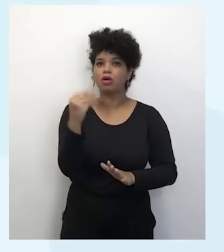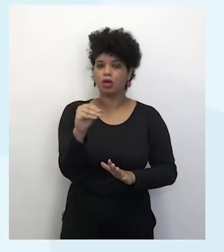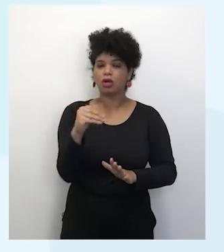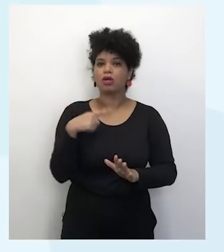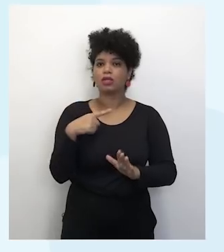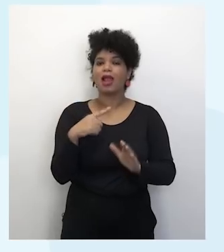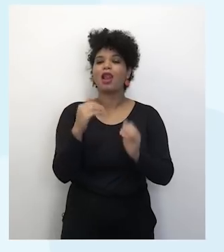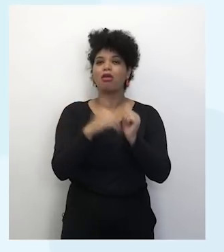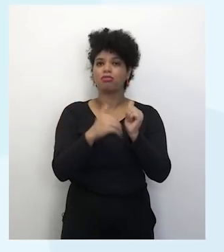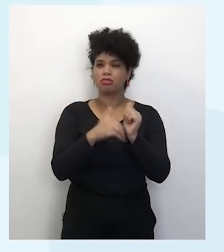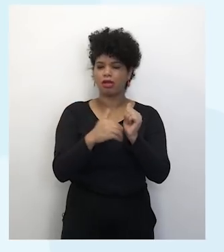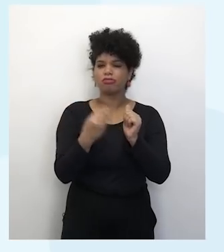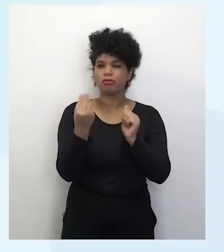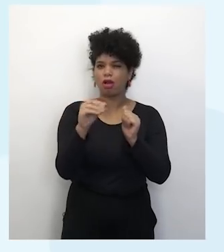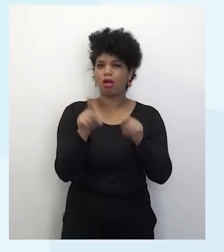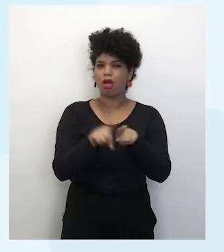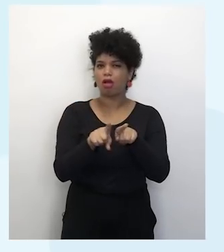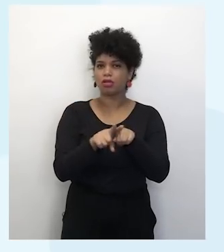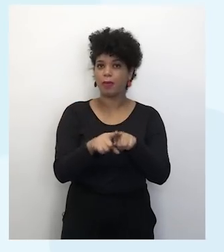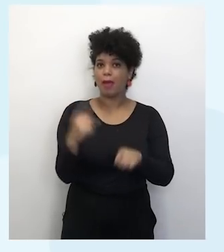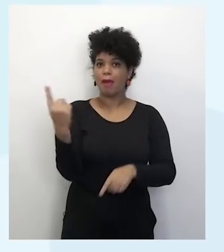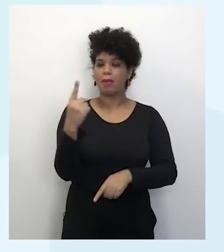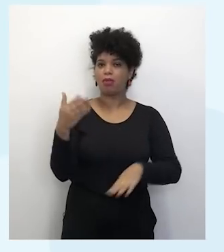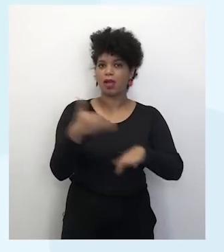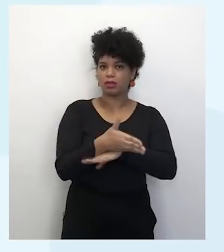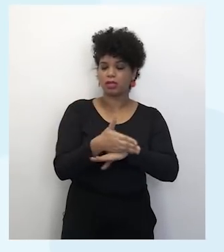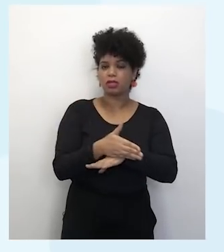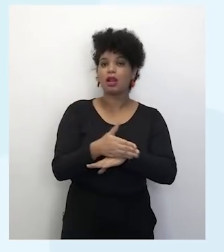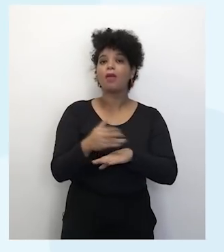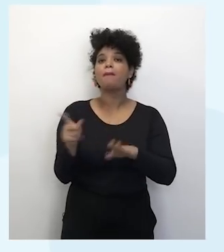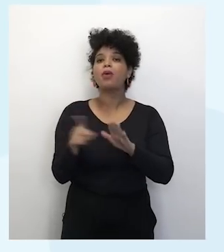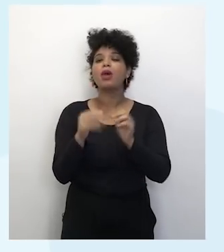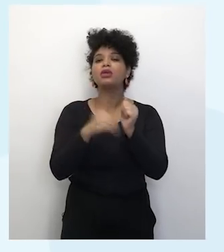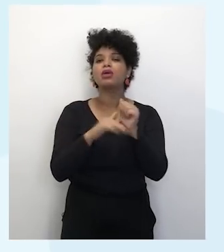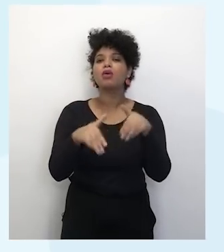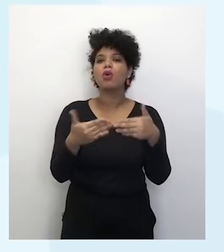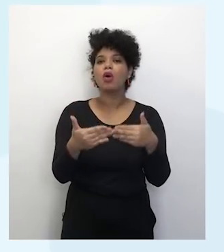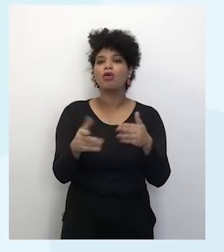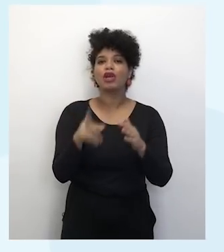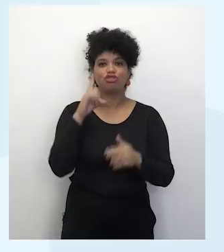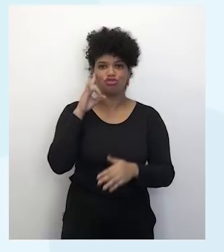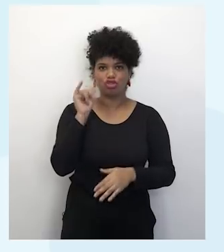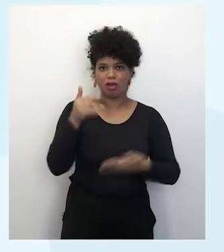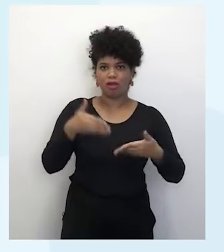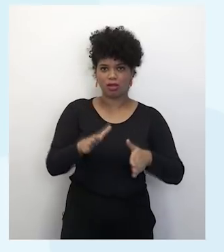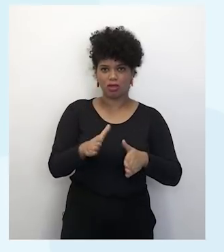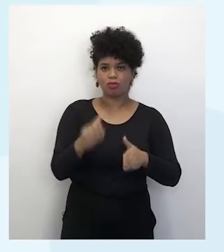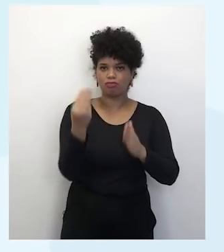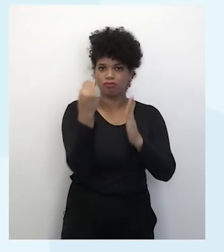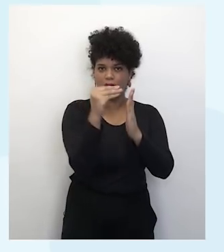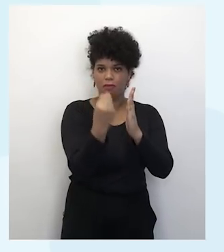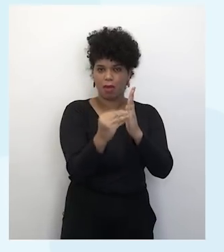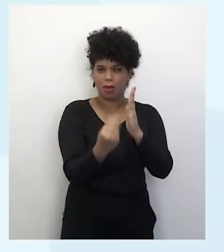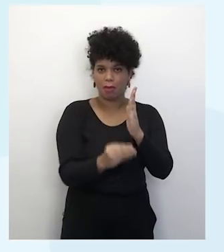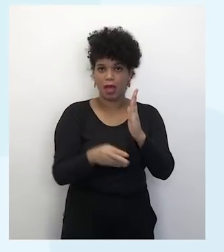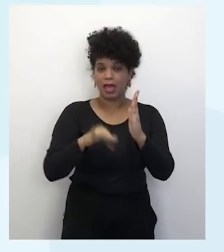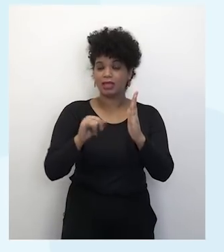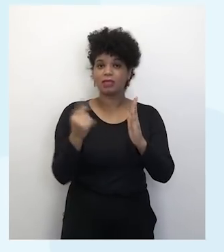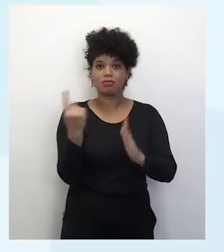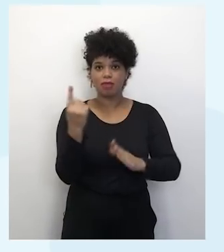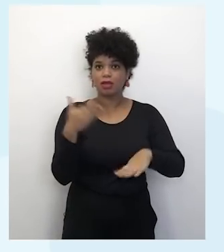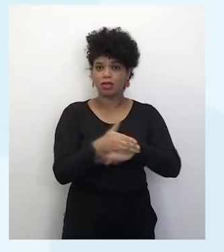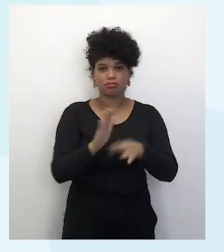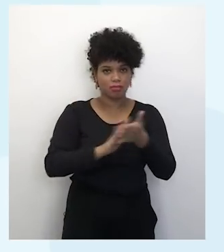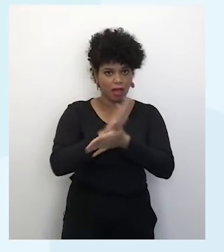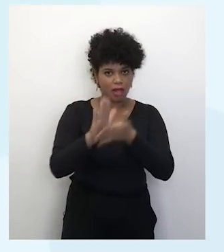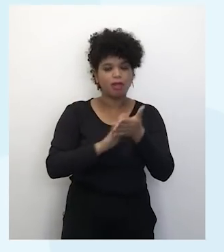Se for o primeiro acesso, a senha é a data de nascimento dele. Se porventura não for o primeiro acesso, já